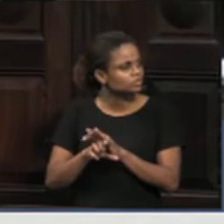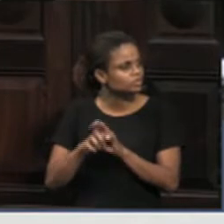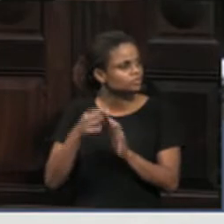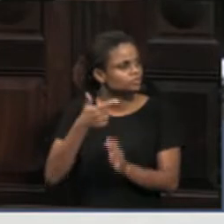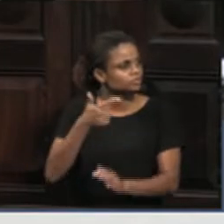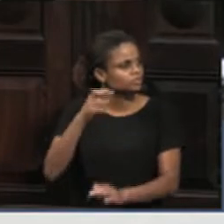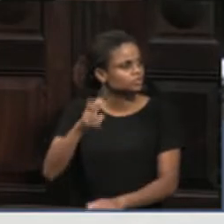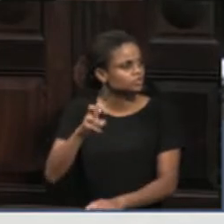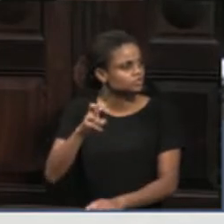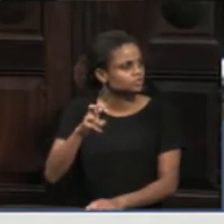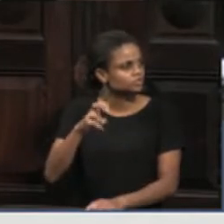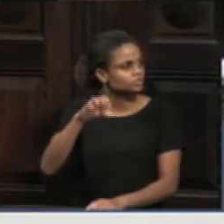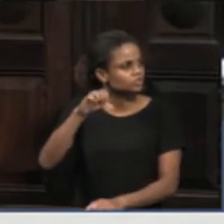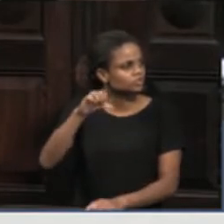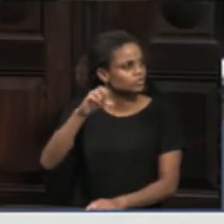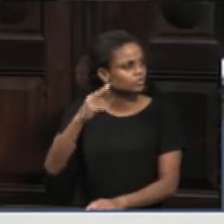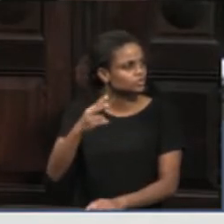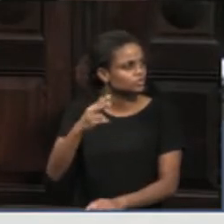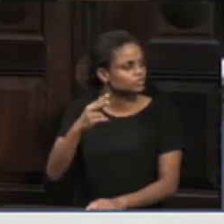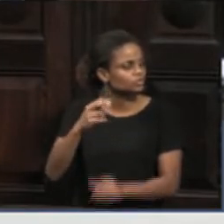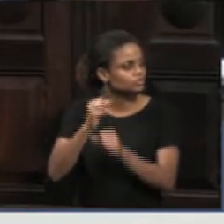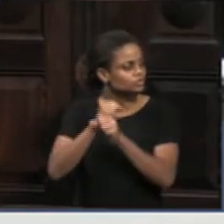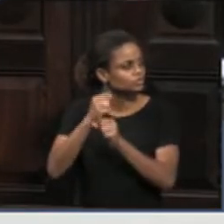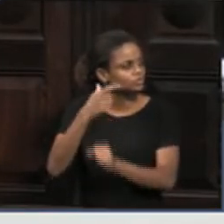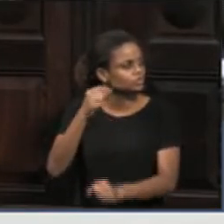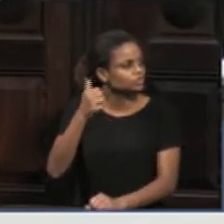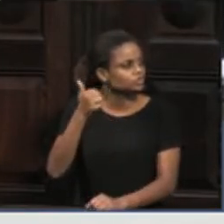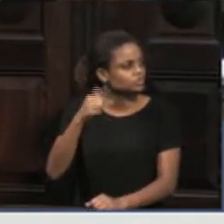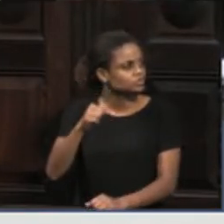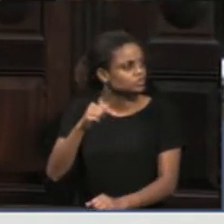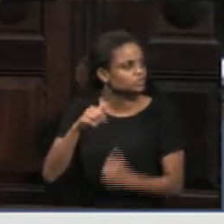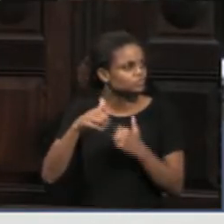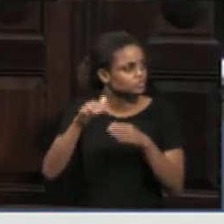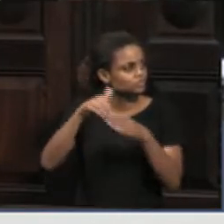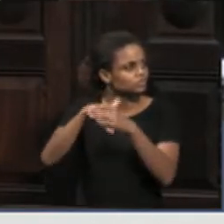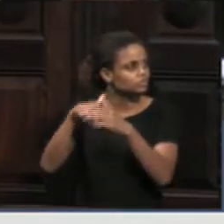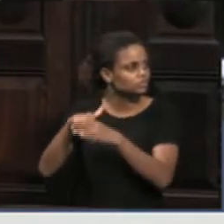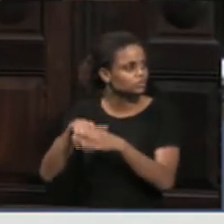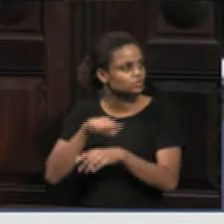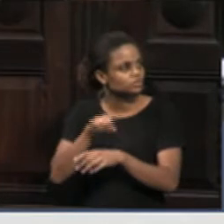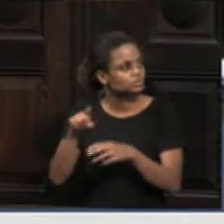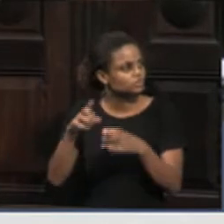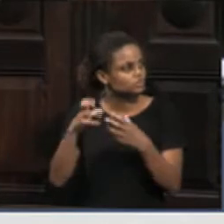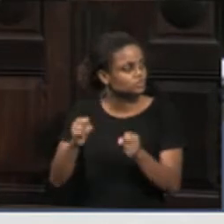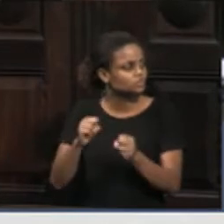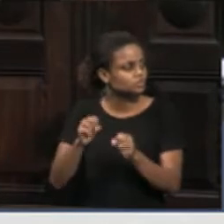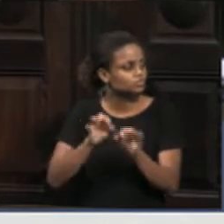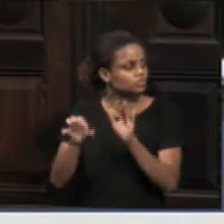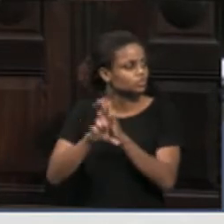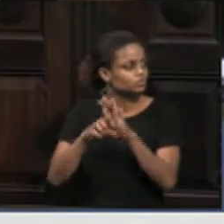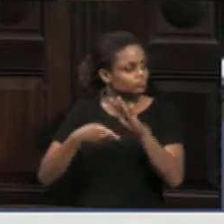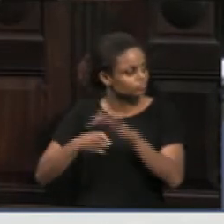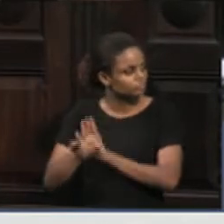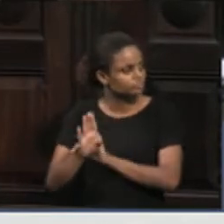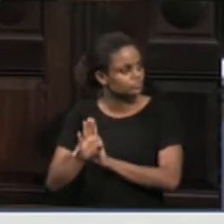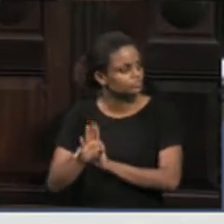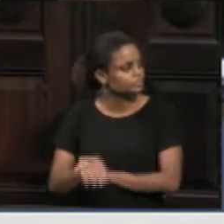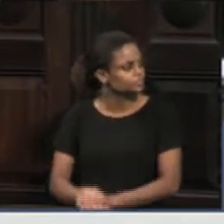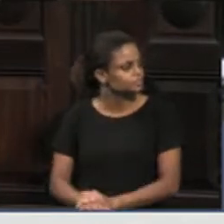número 2592 de 2017. Em votação, os senhores que aprovam apenas como estão, aprovado.